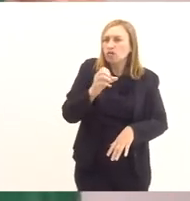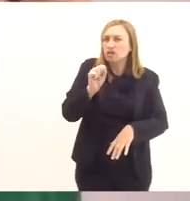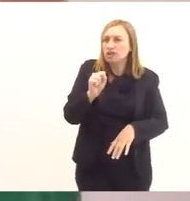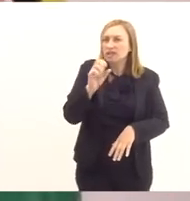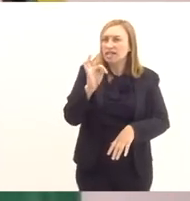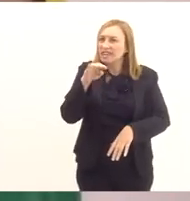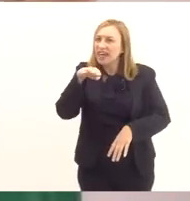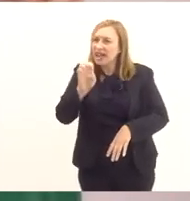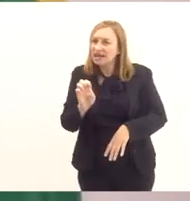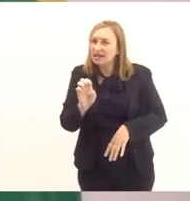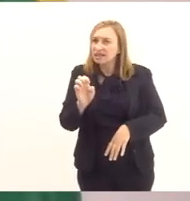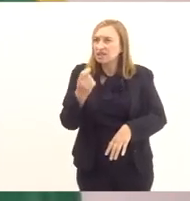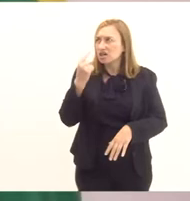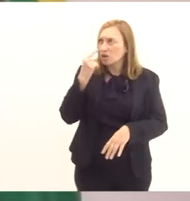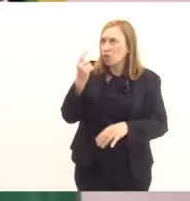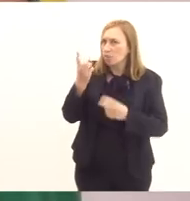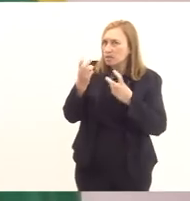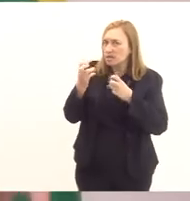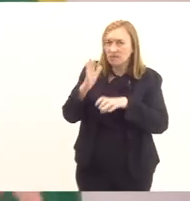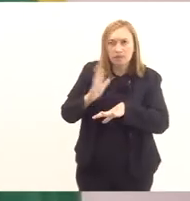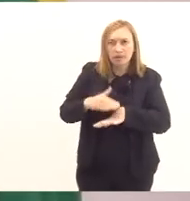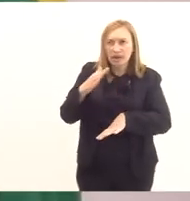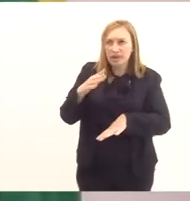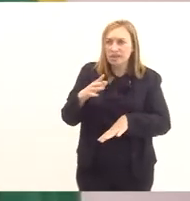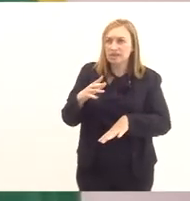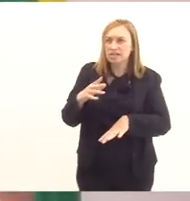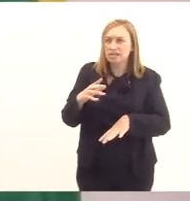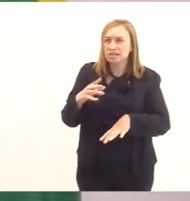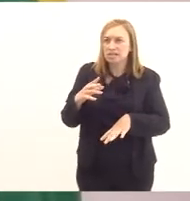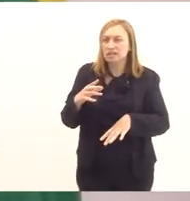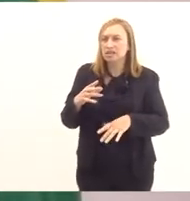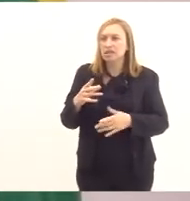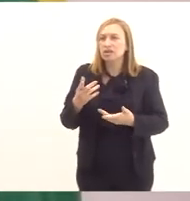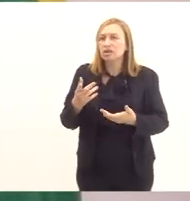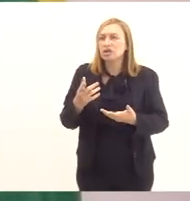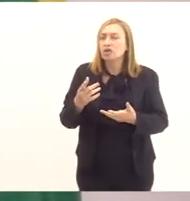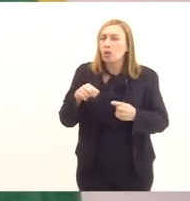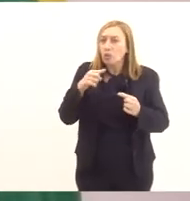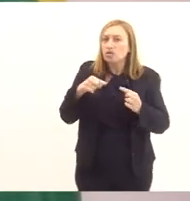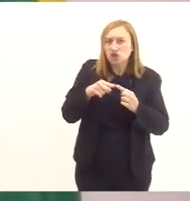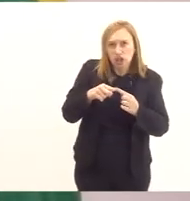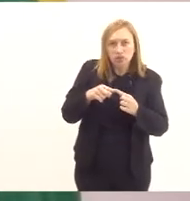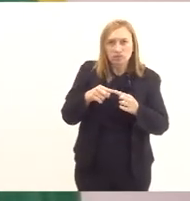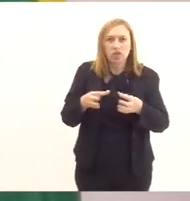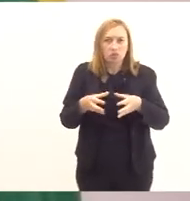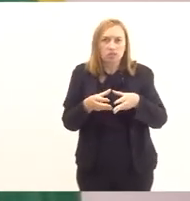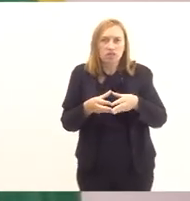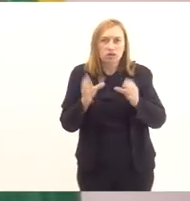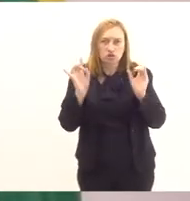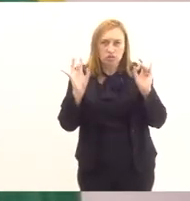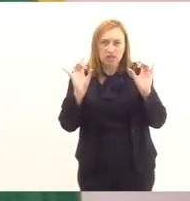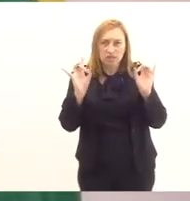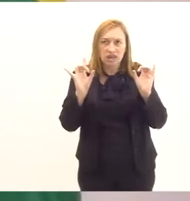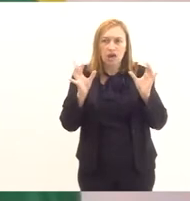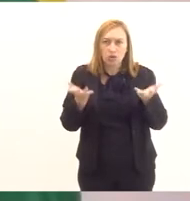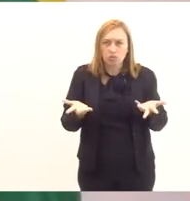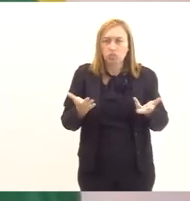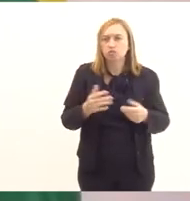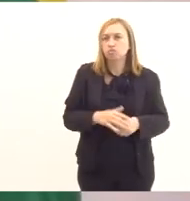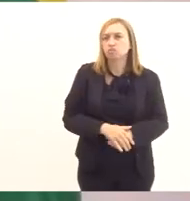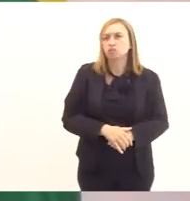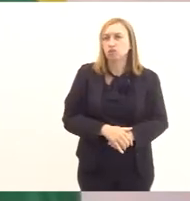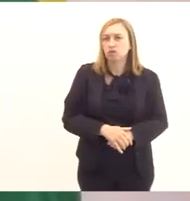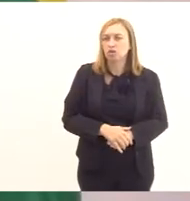com que a detecção meteorológica fosse mais precisa Então pode até objeto dessa comissão especial eventualmente